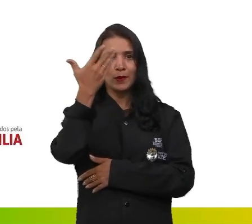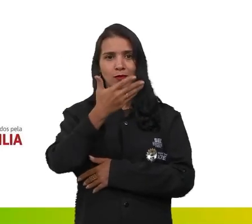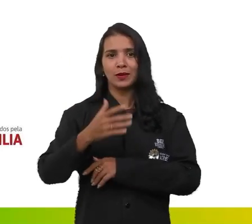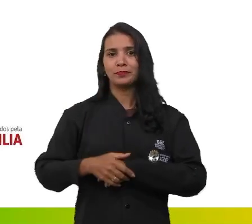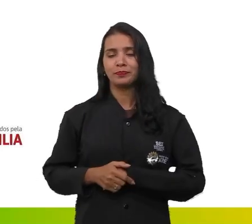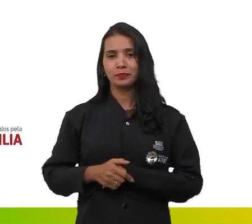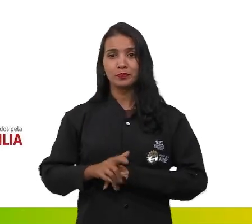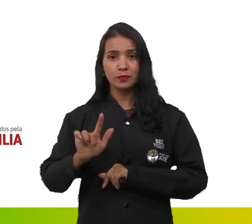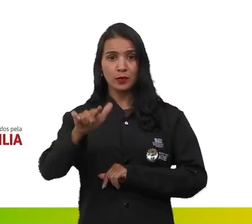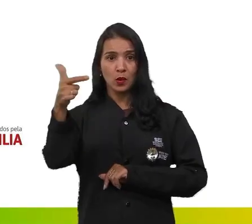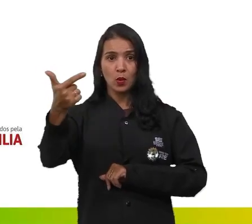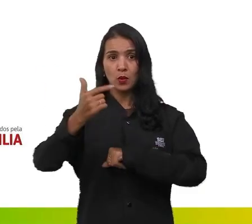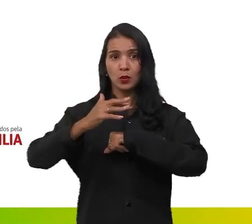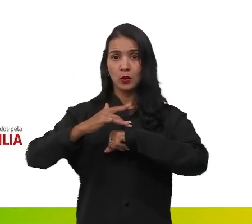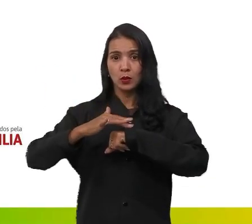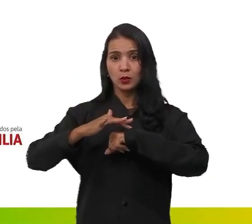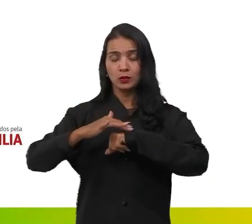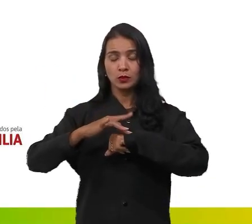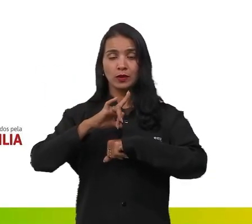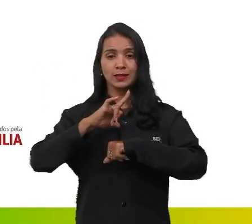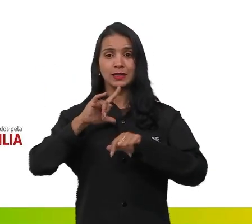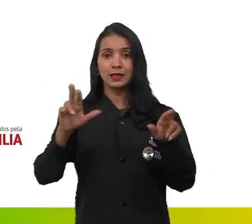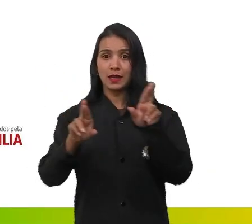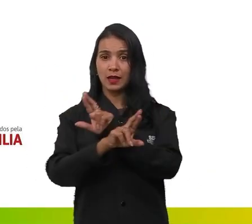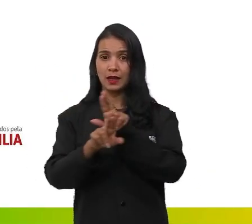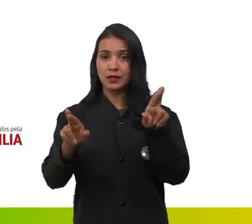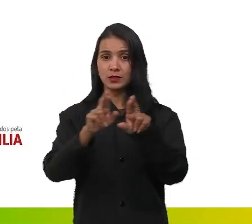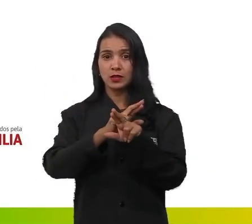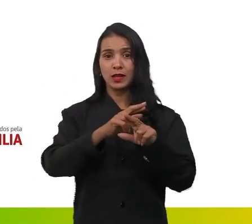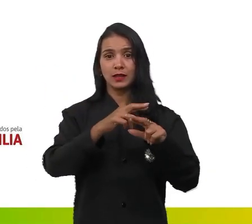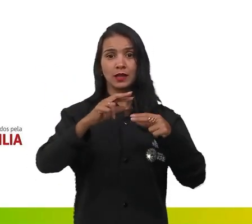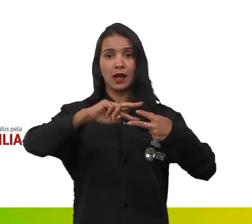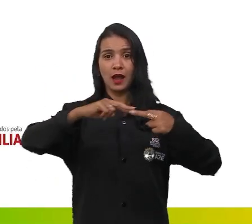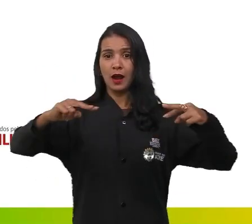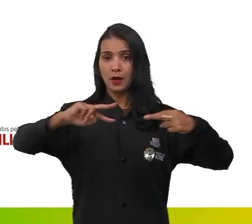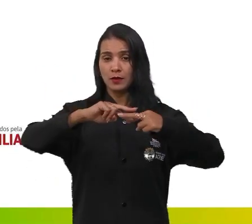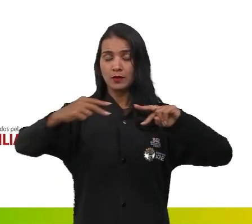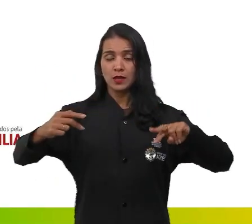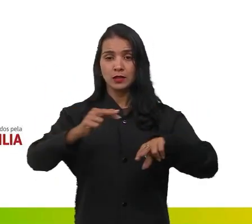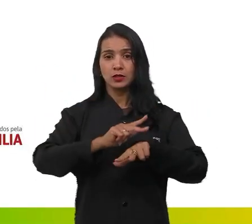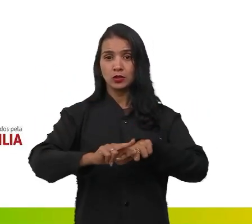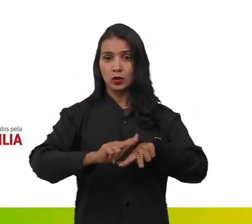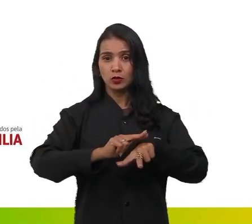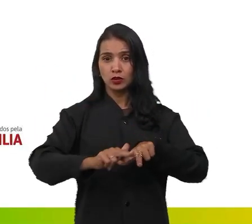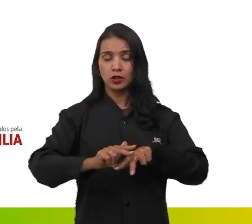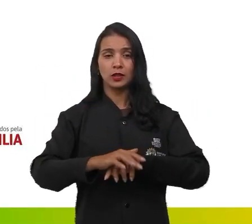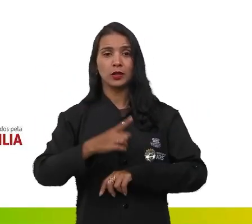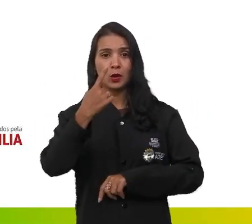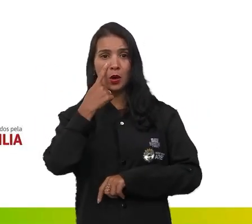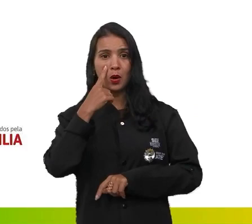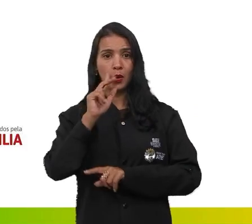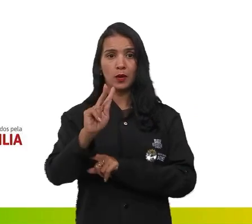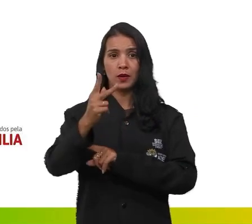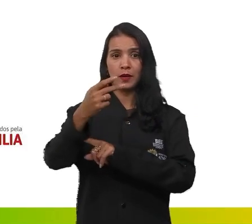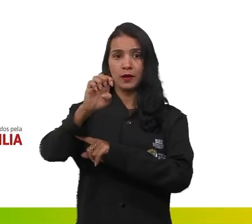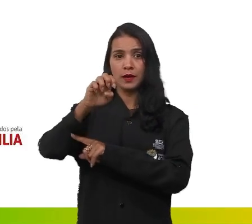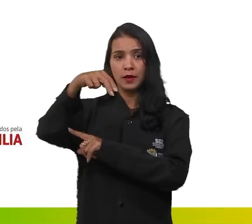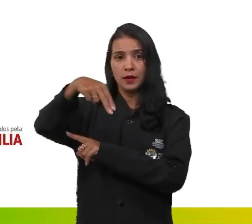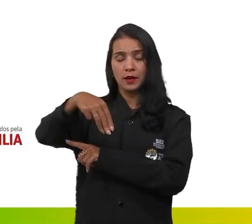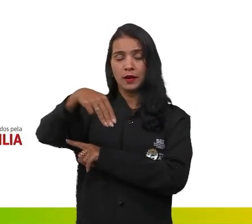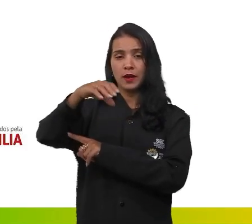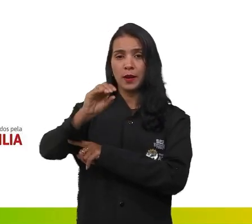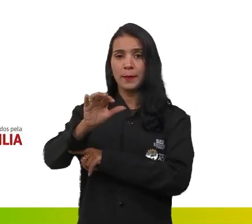relacionada à herança ligada ao sexo? É a hemofilia, pessoal. É uma doença que compromete